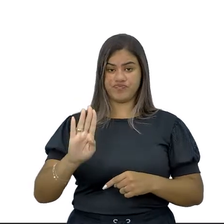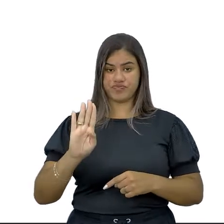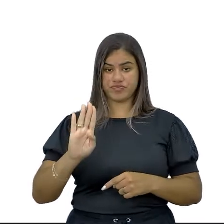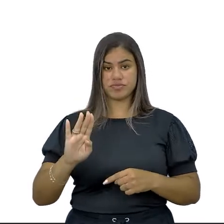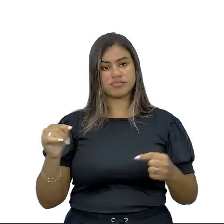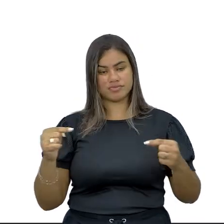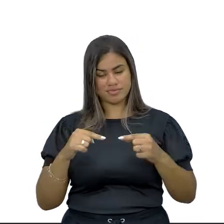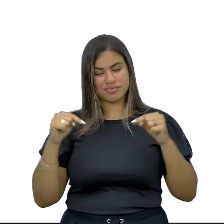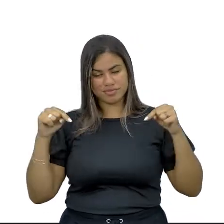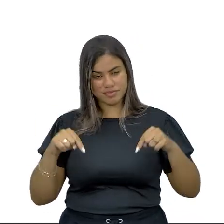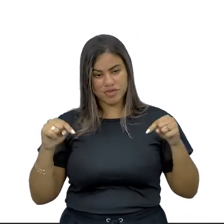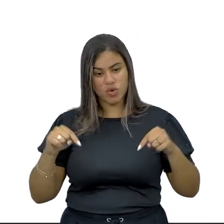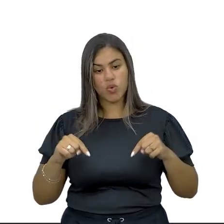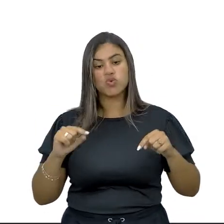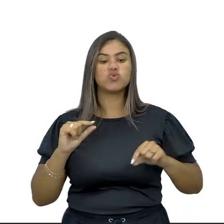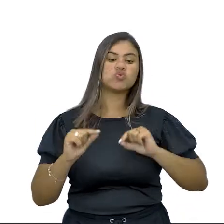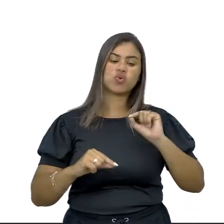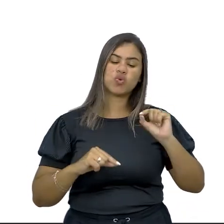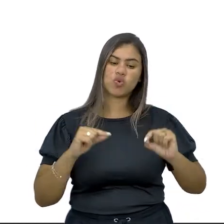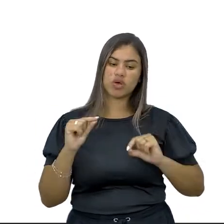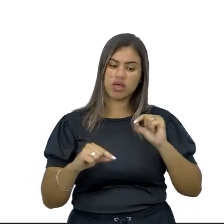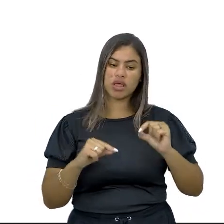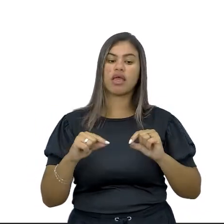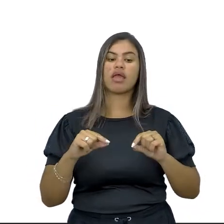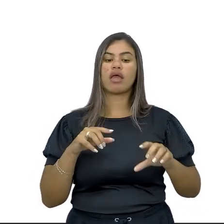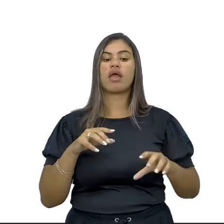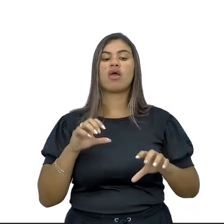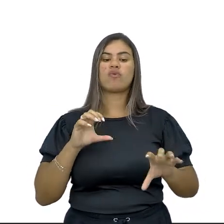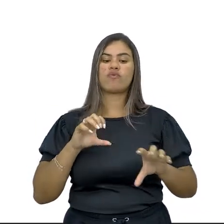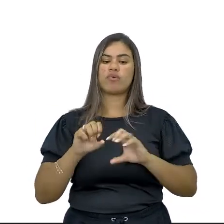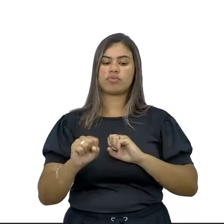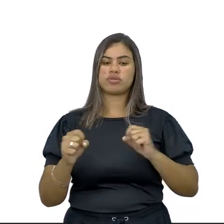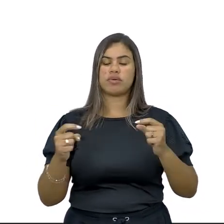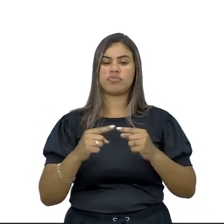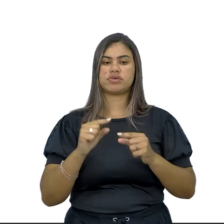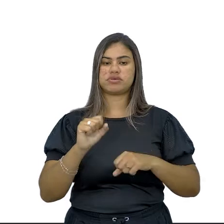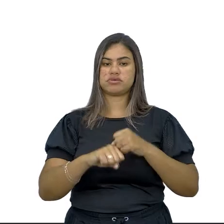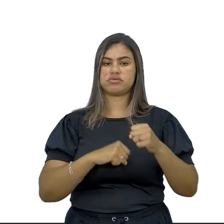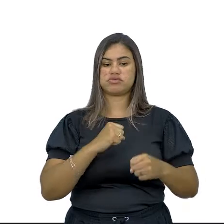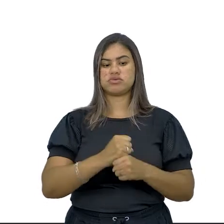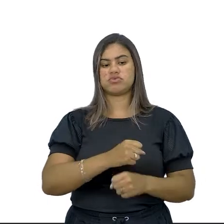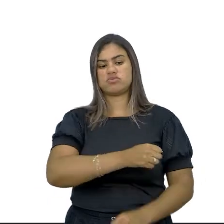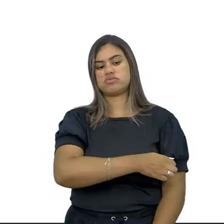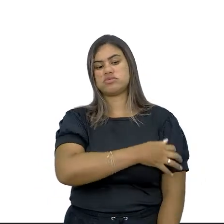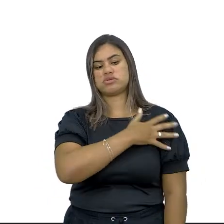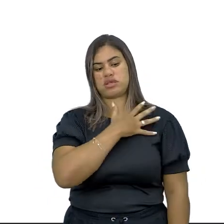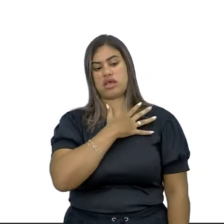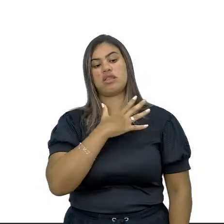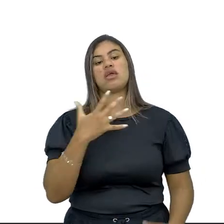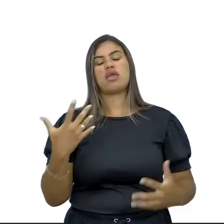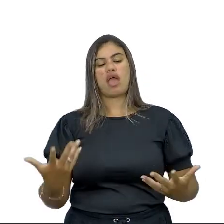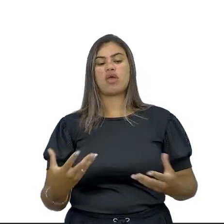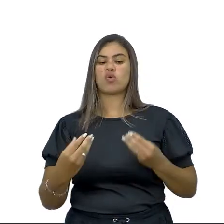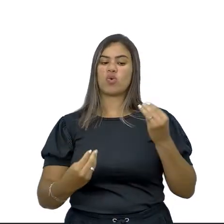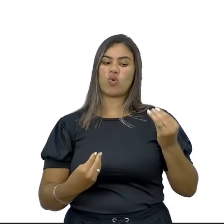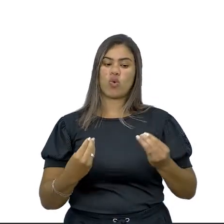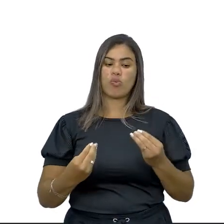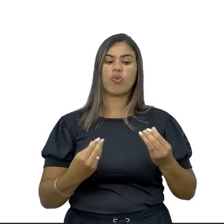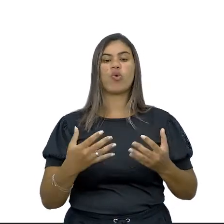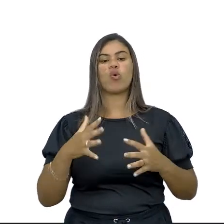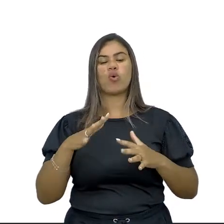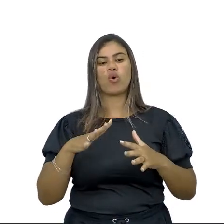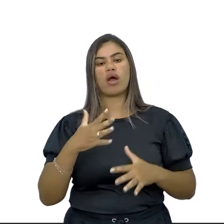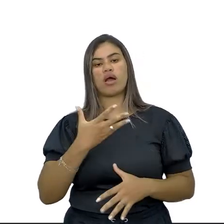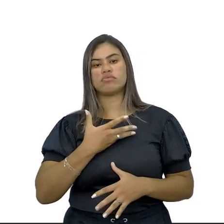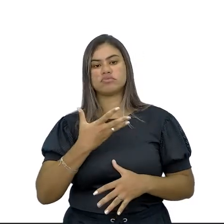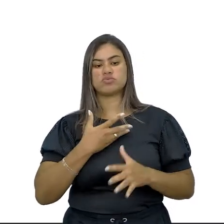nosso caso hoje, acontecem as formações denominadas ano série. Assim, né, os nossos colegas de ciências do